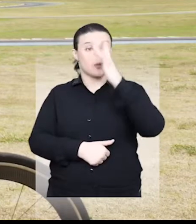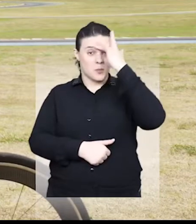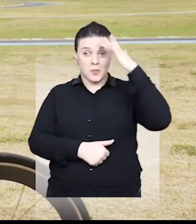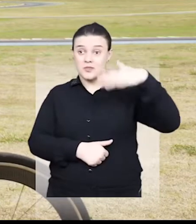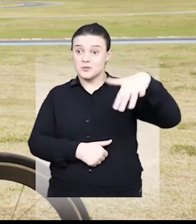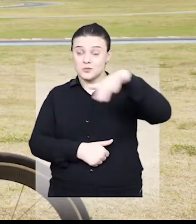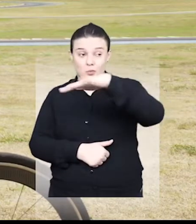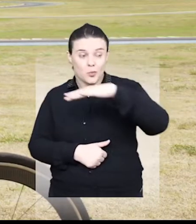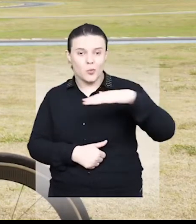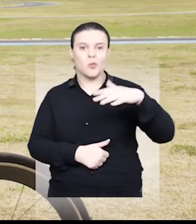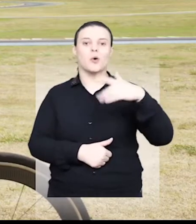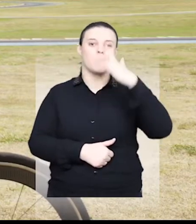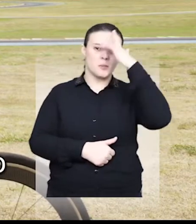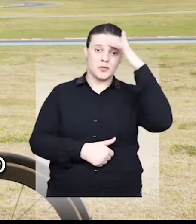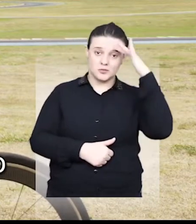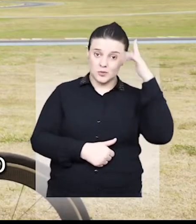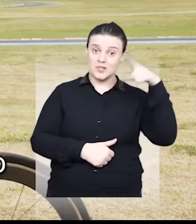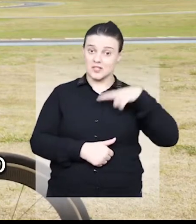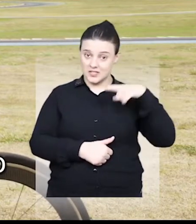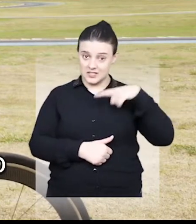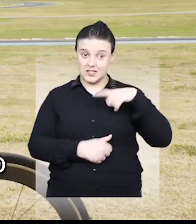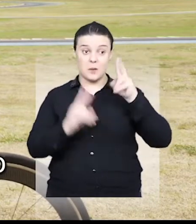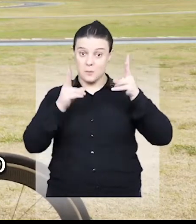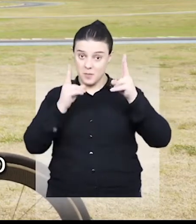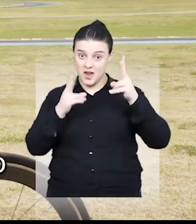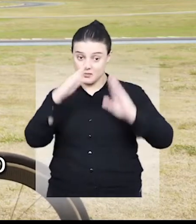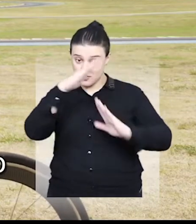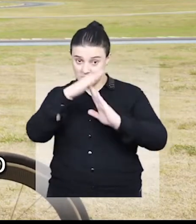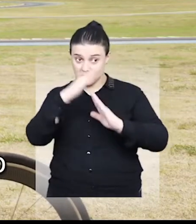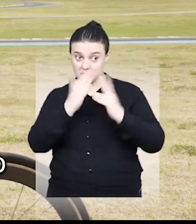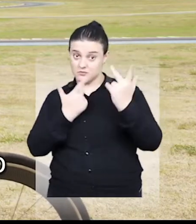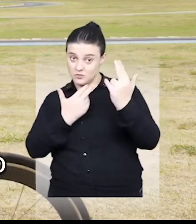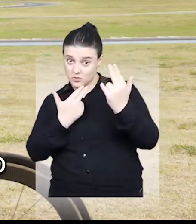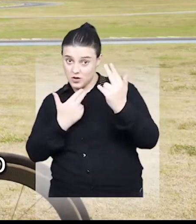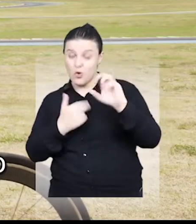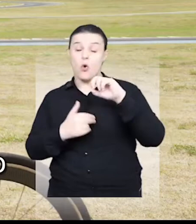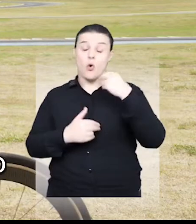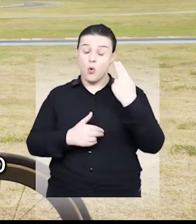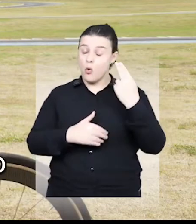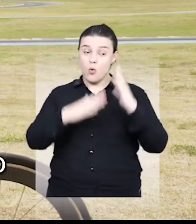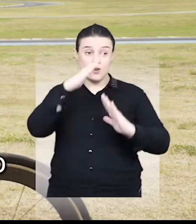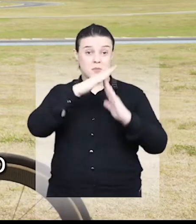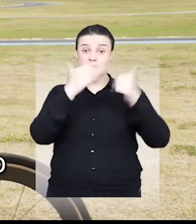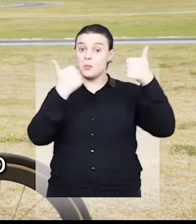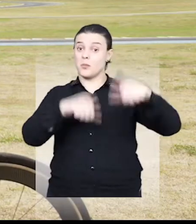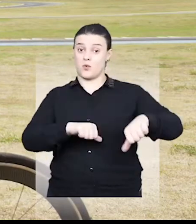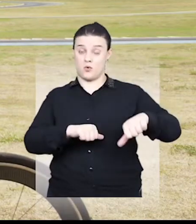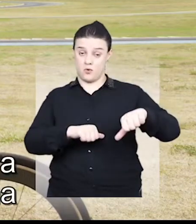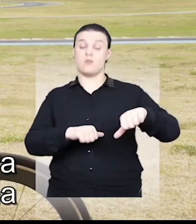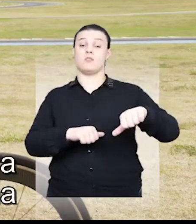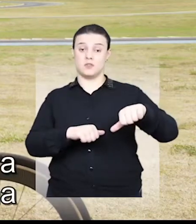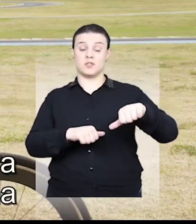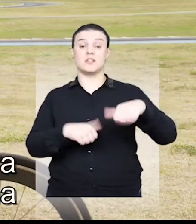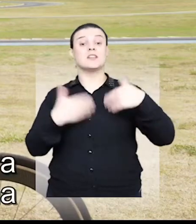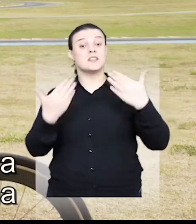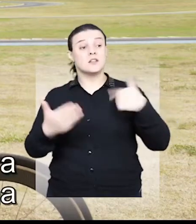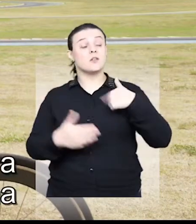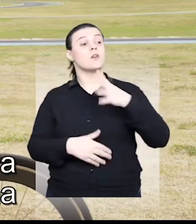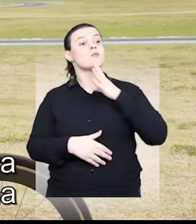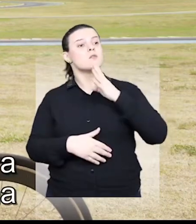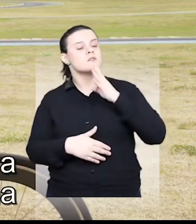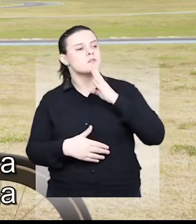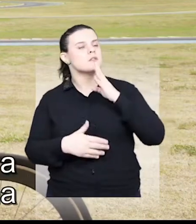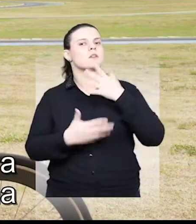conhece pessoas do meio, pessoas que têm aquela limitação sua e limitações até superiores. Então você